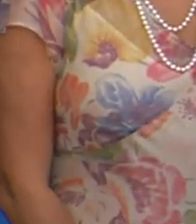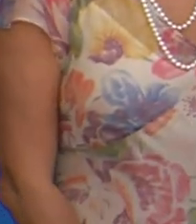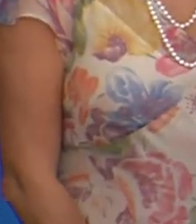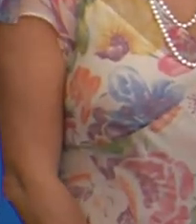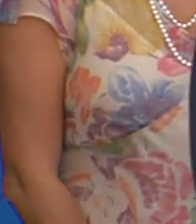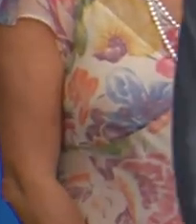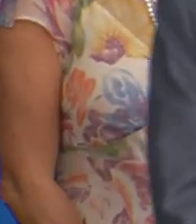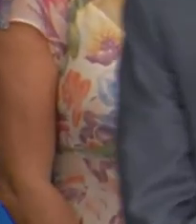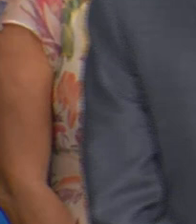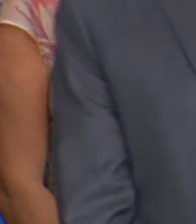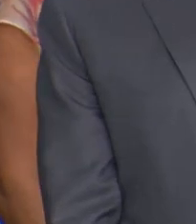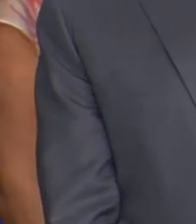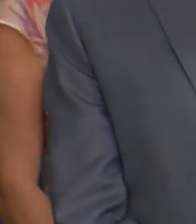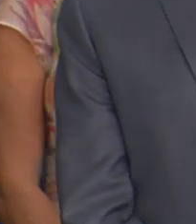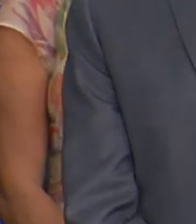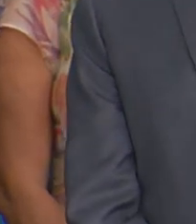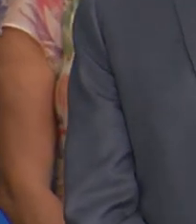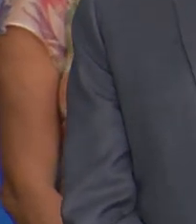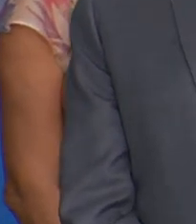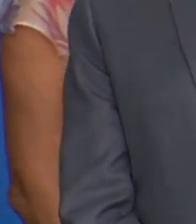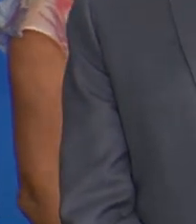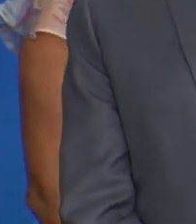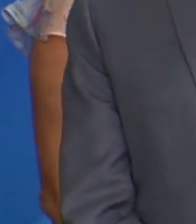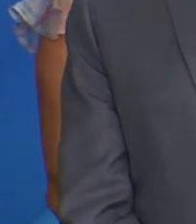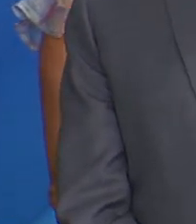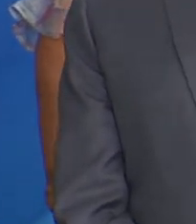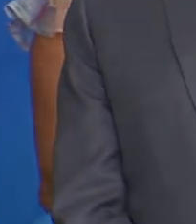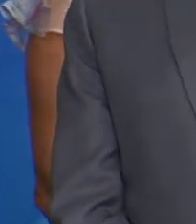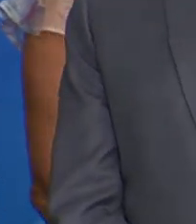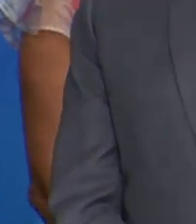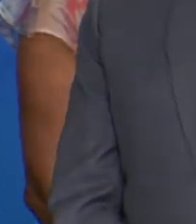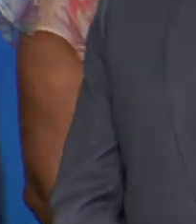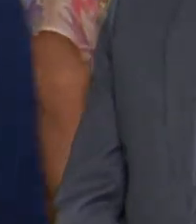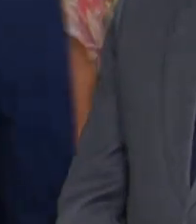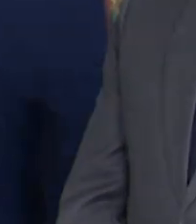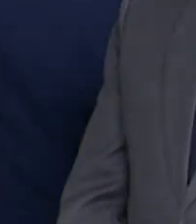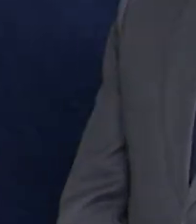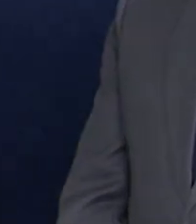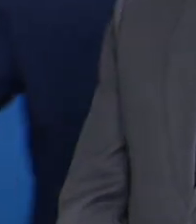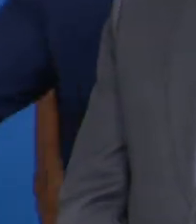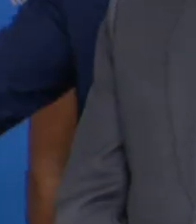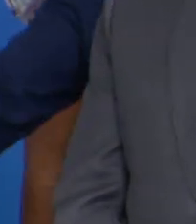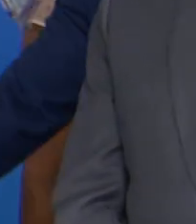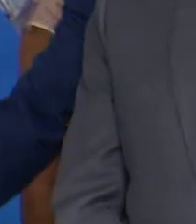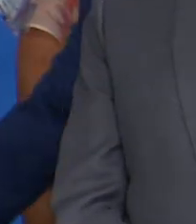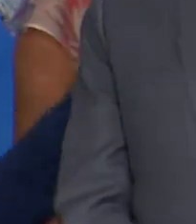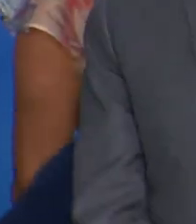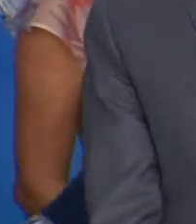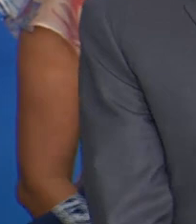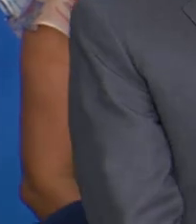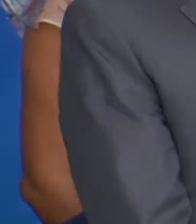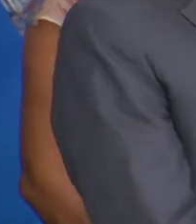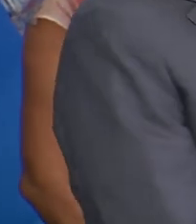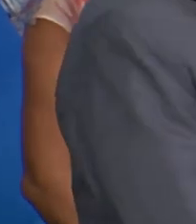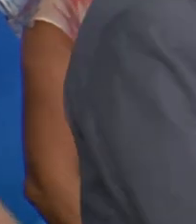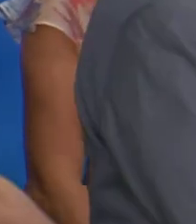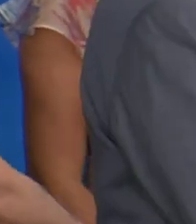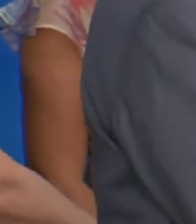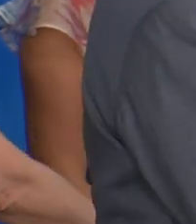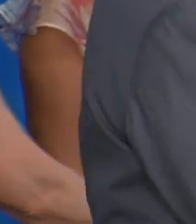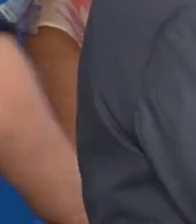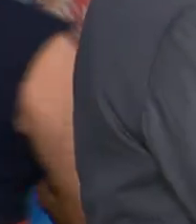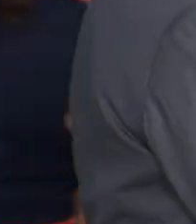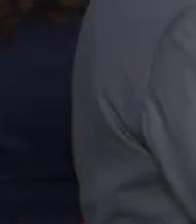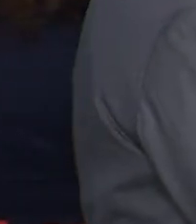de Estado-Maior, conjunto das Forças Armadas, almirante de esquadra, Ademir Sobrinho e senhora Poliane Jabor Sobrinho.